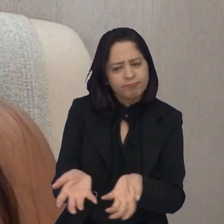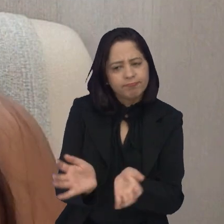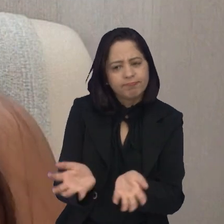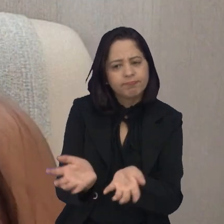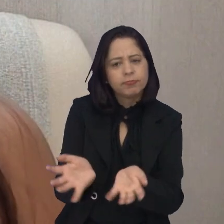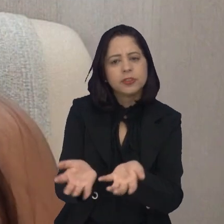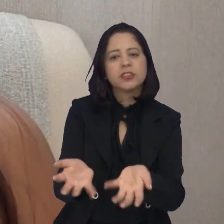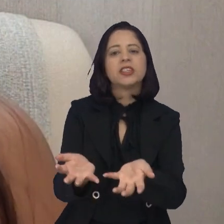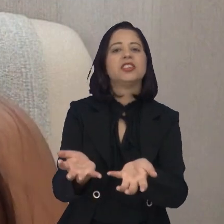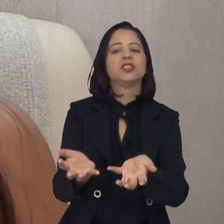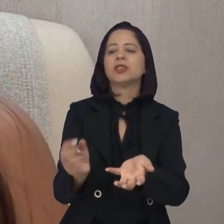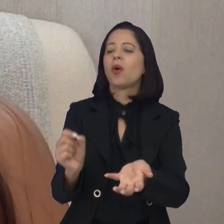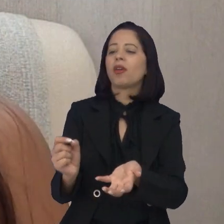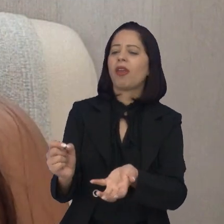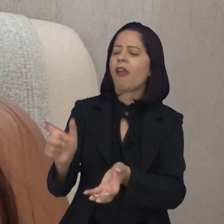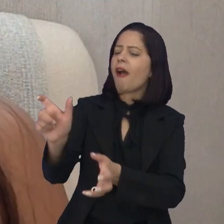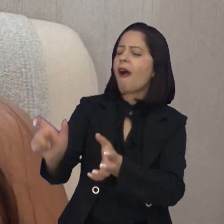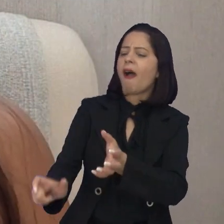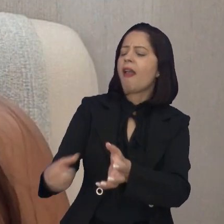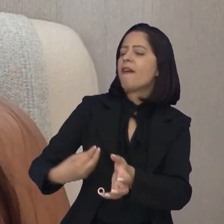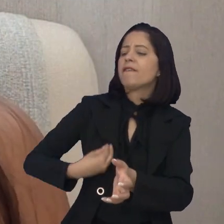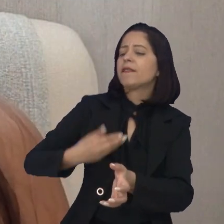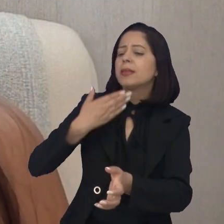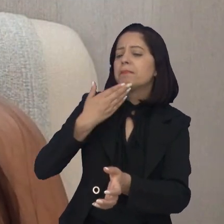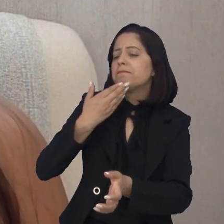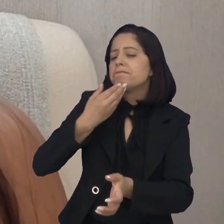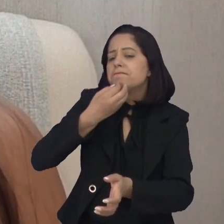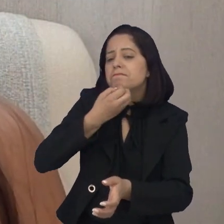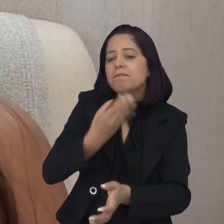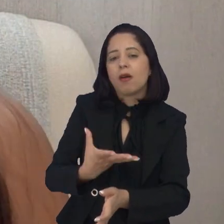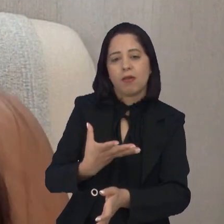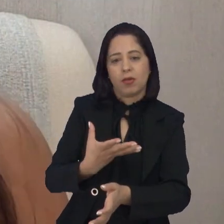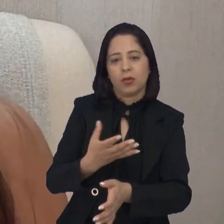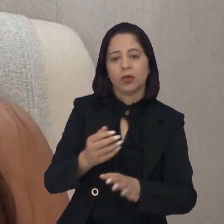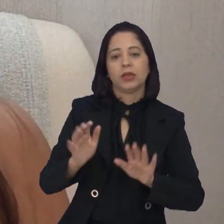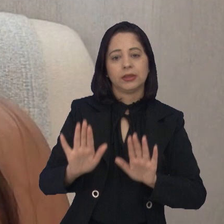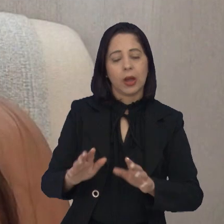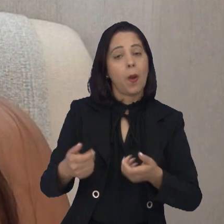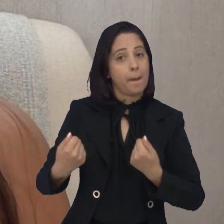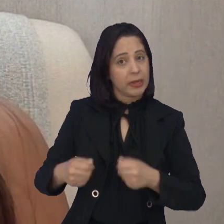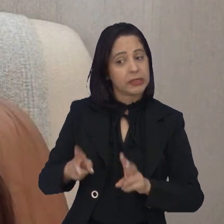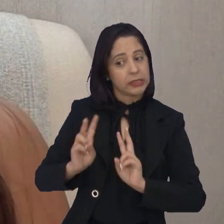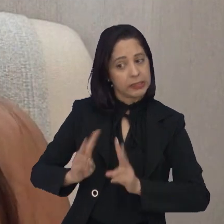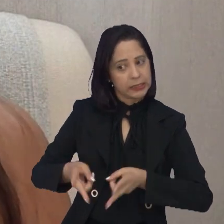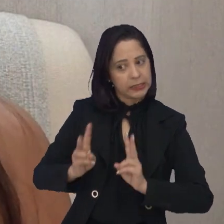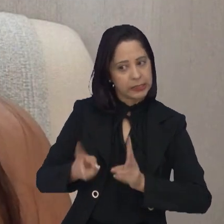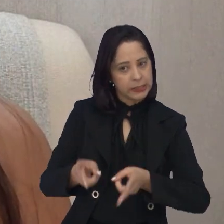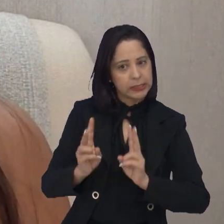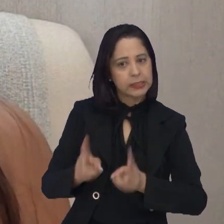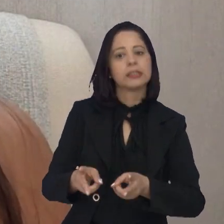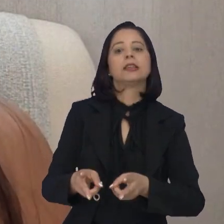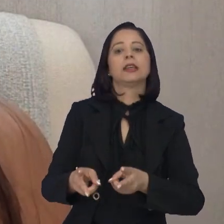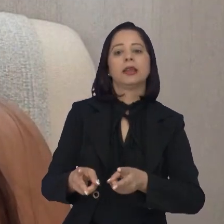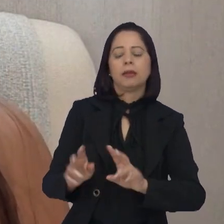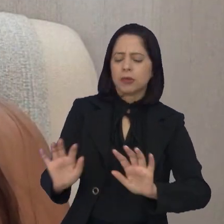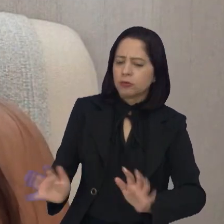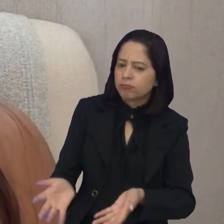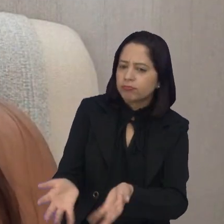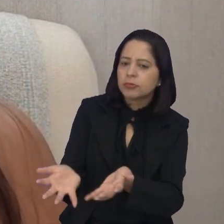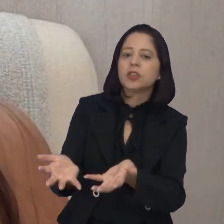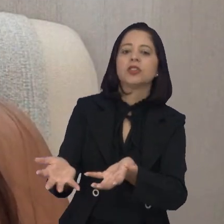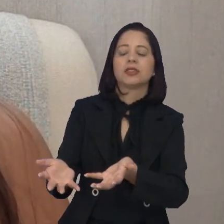vez mais a vida naquela pessoa. Então, o movimento psíquico, ele precisa continuar acontecendo, precisa ser